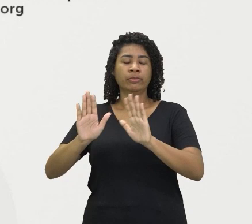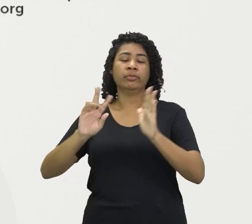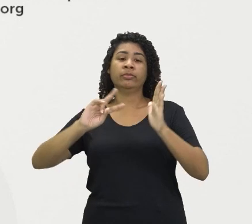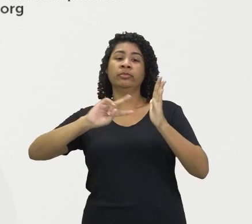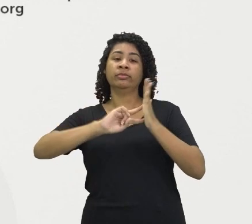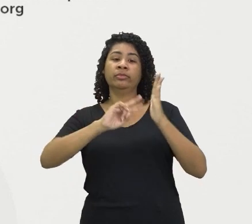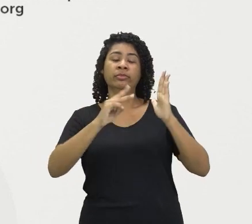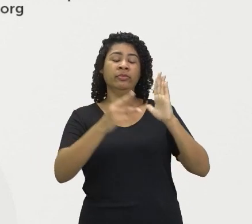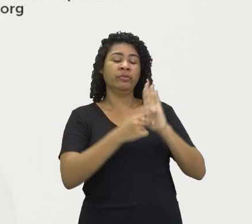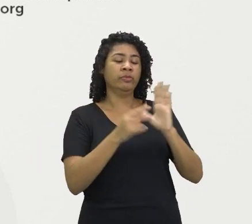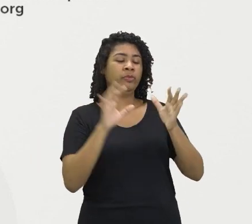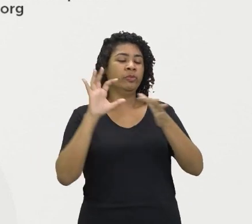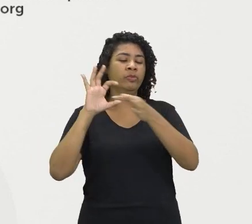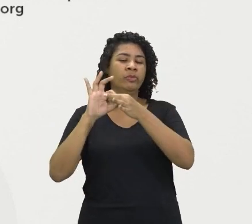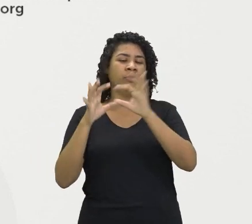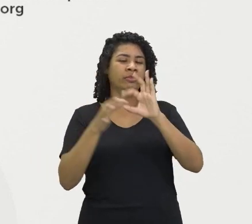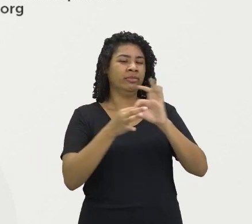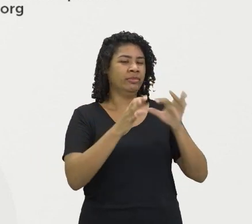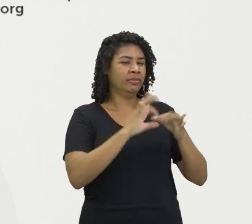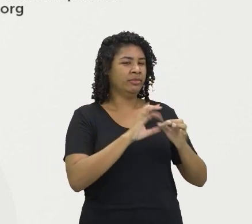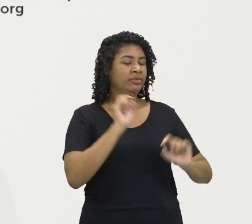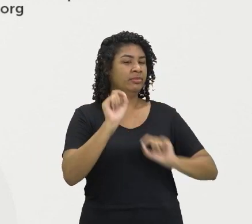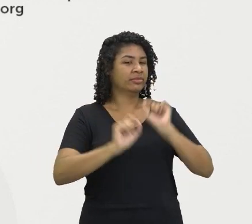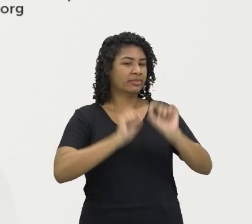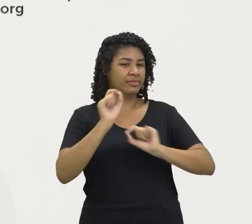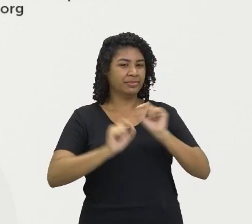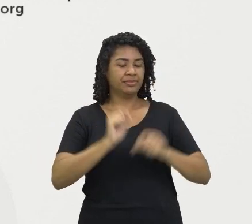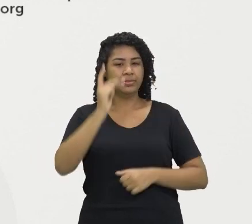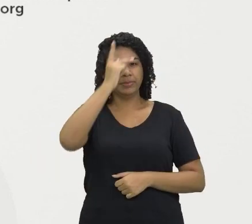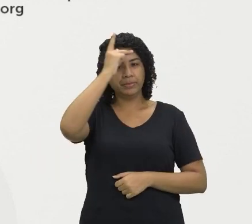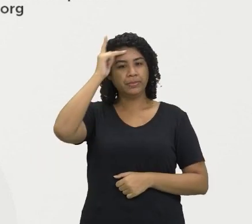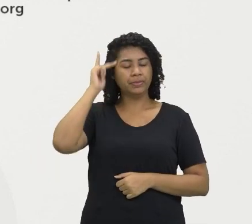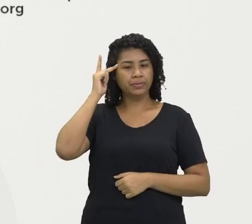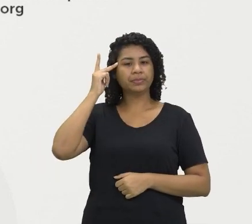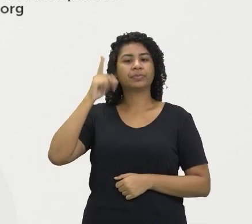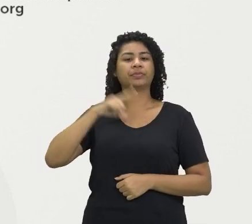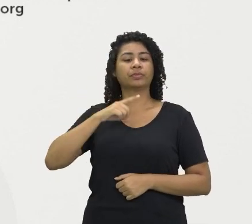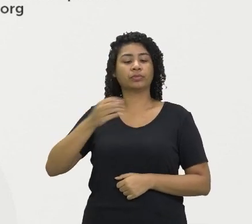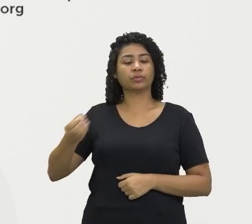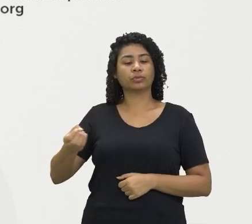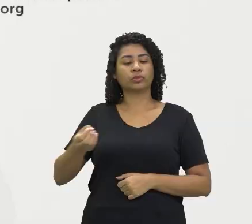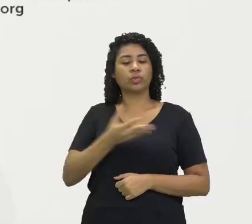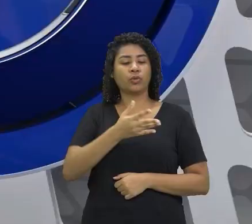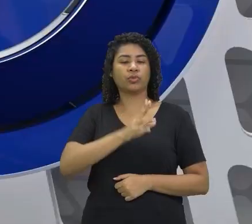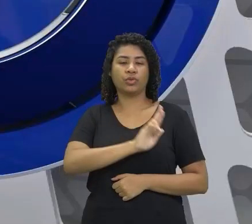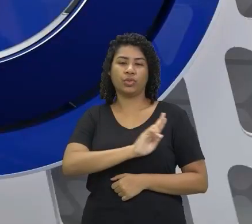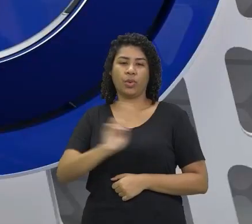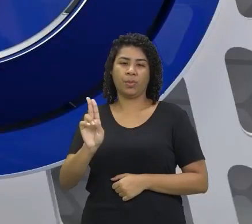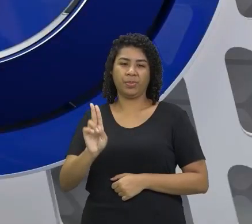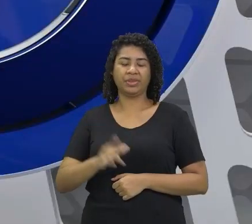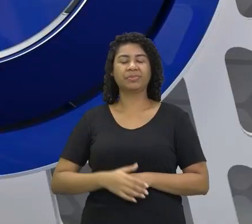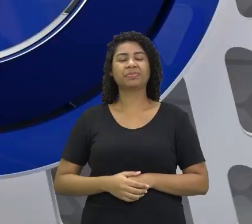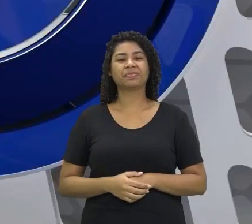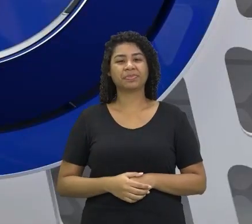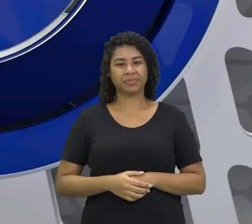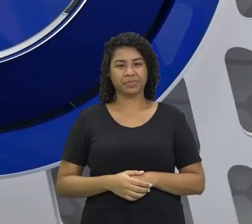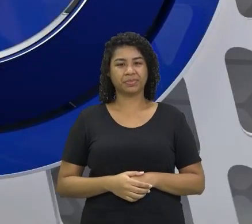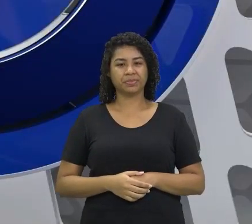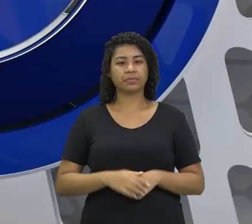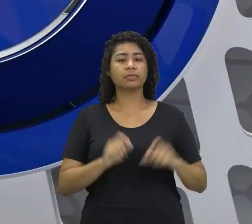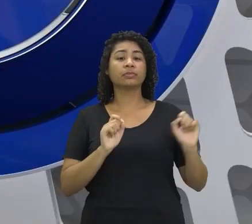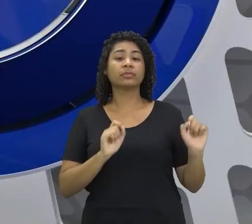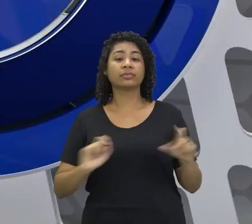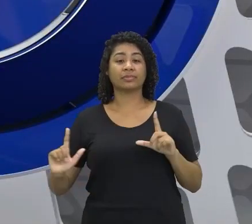quê? De que a pessoa renasce e é chamada com um novo nome, ok? Vamos para a próxima